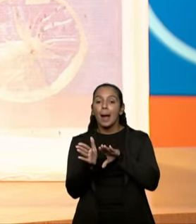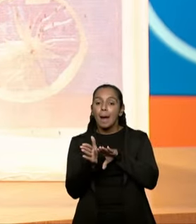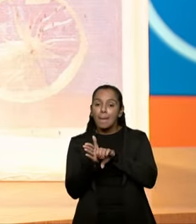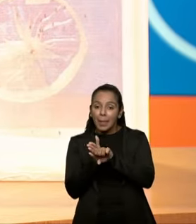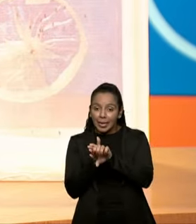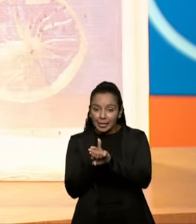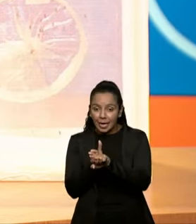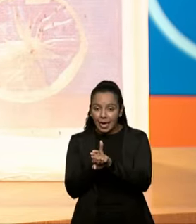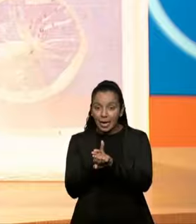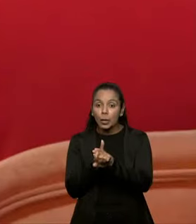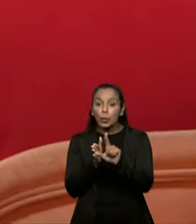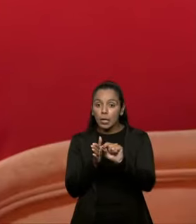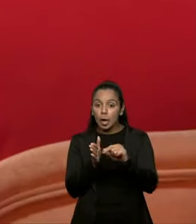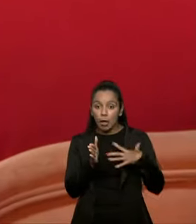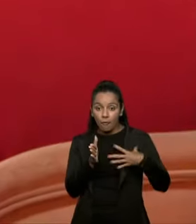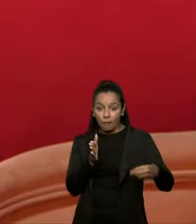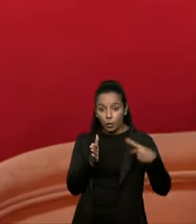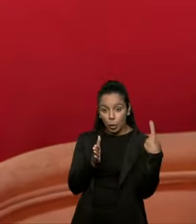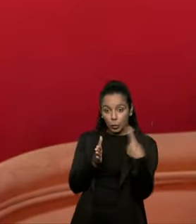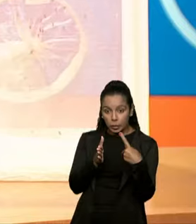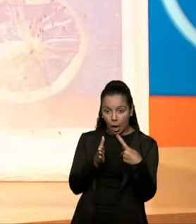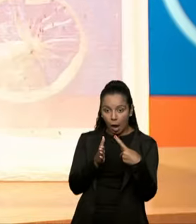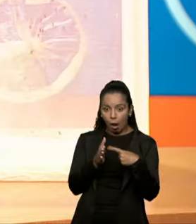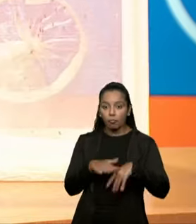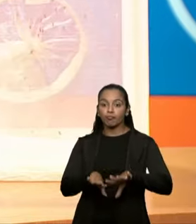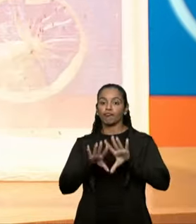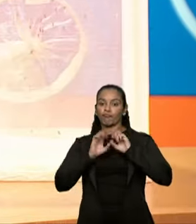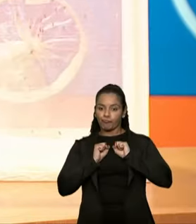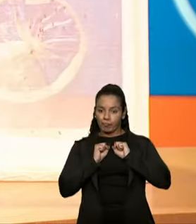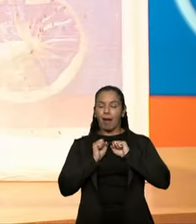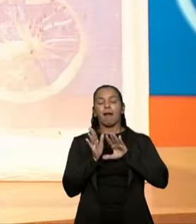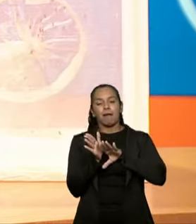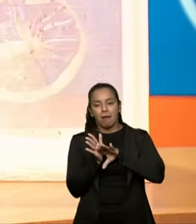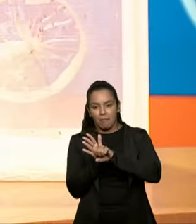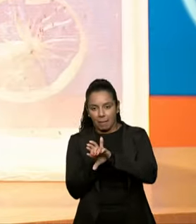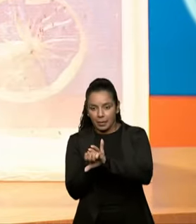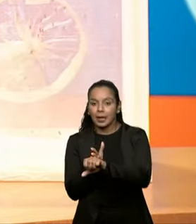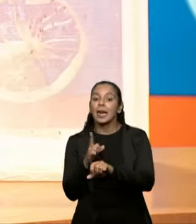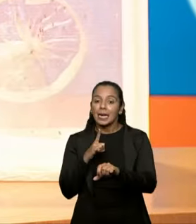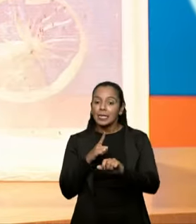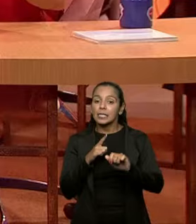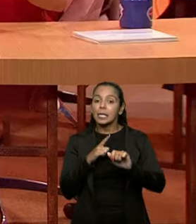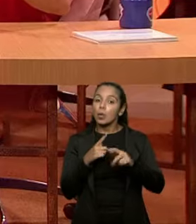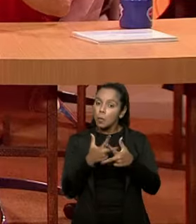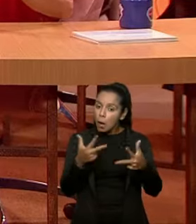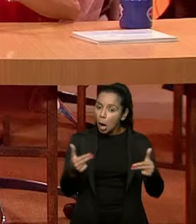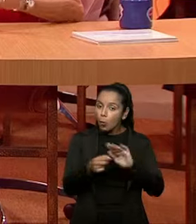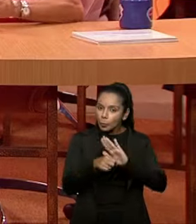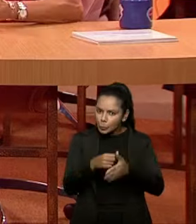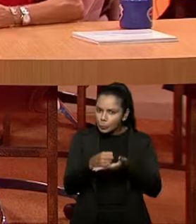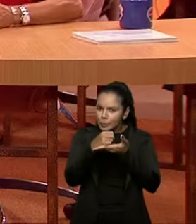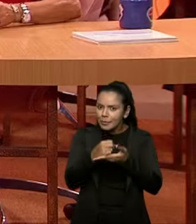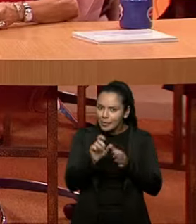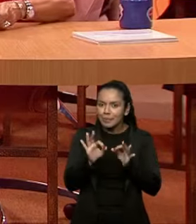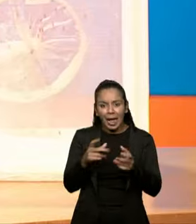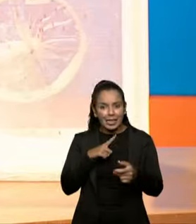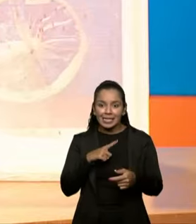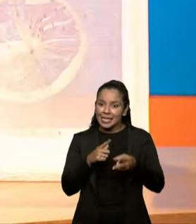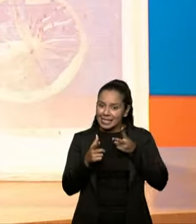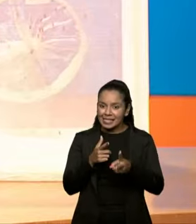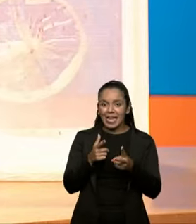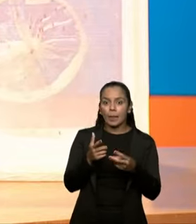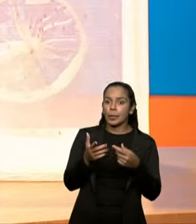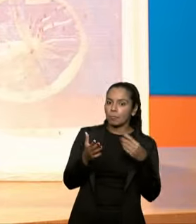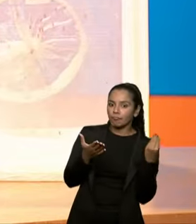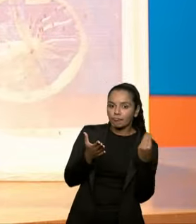para toda a sua prole. Então, tem um componente sustentável nessa estratégia, que você não tem que ficar botando o tempo todo, porque você